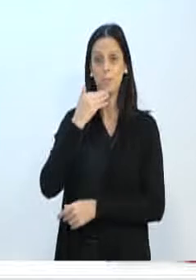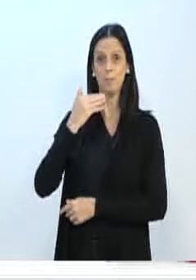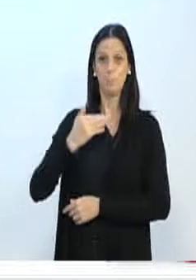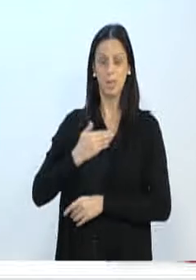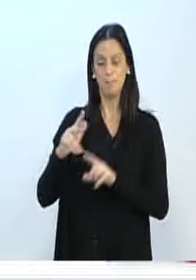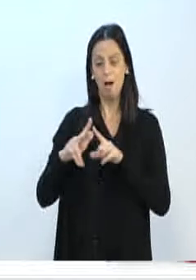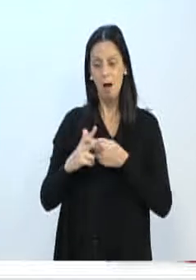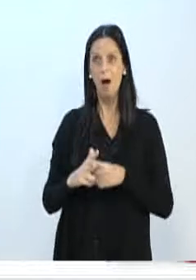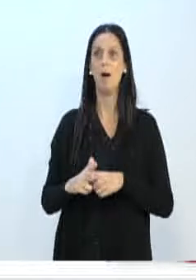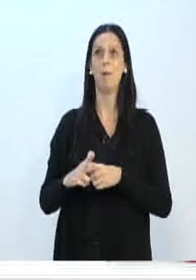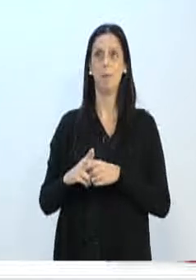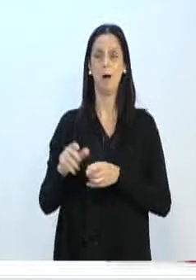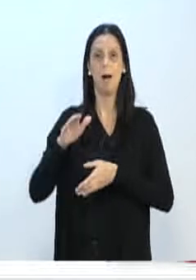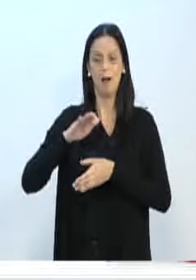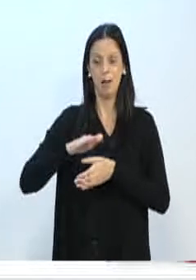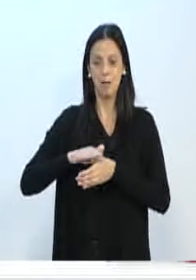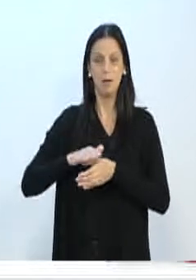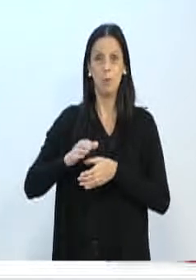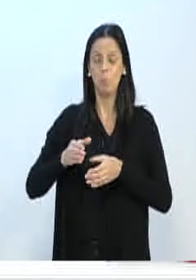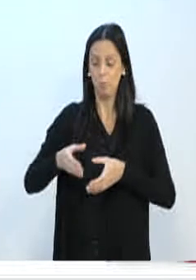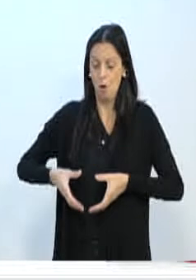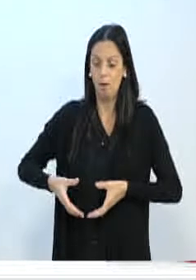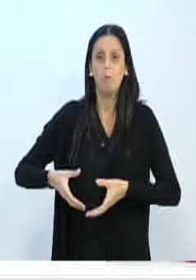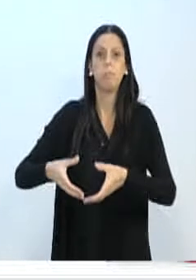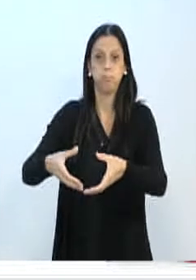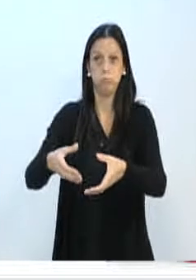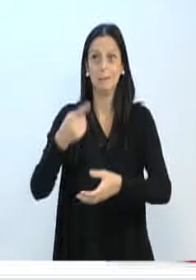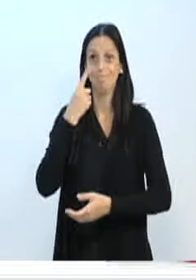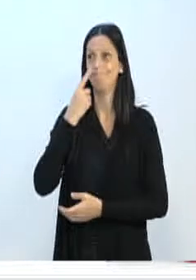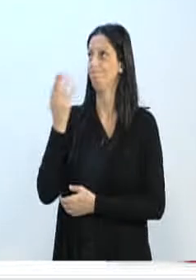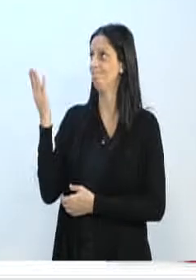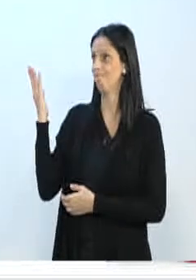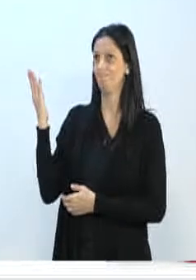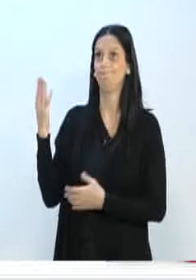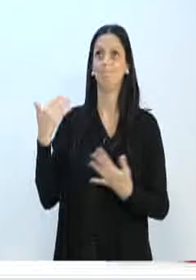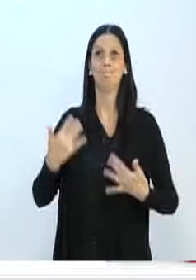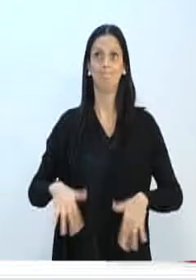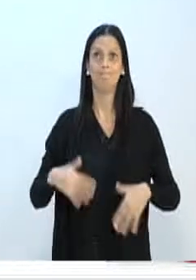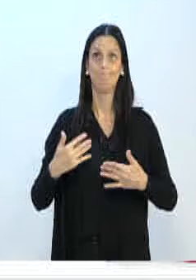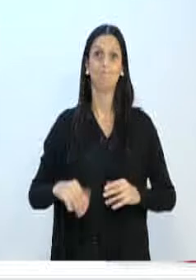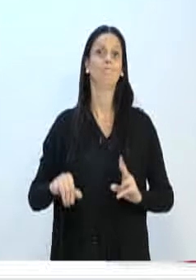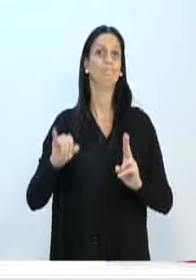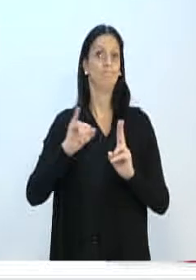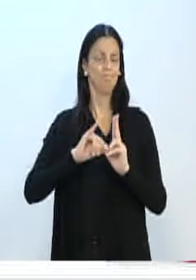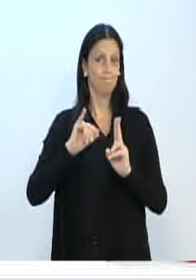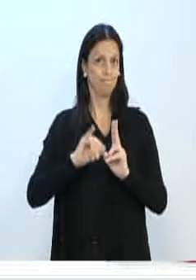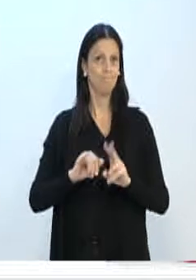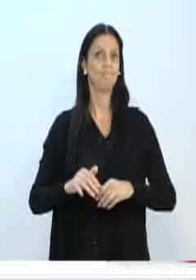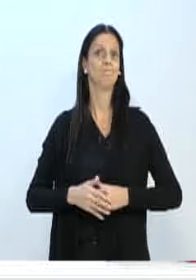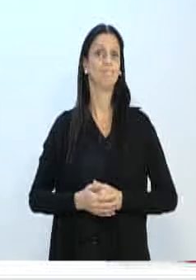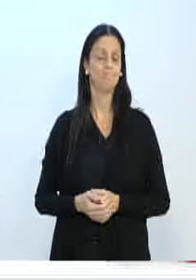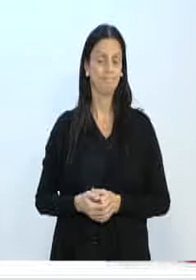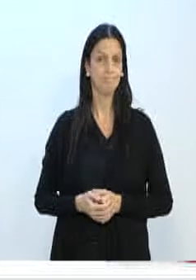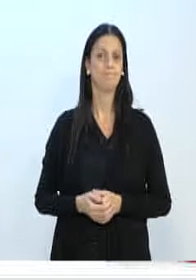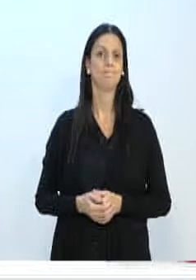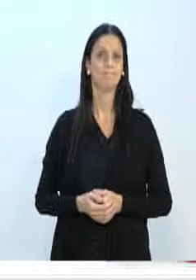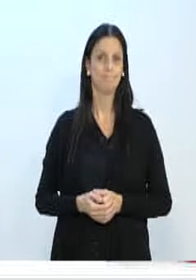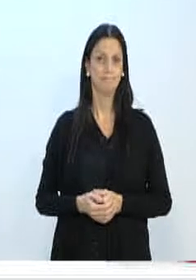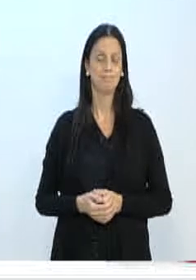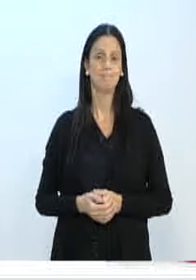165, lá na velha central, líder do governo. Olha a situação que se encontra essa tubulação. Provavelmente a